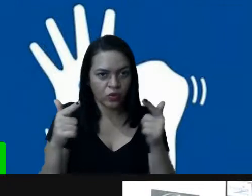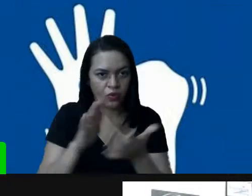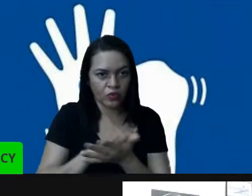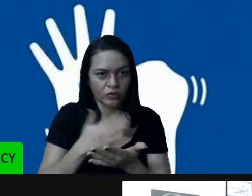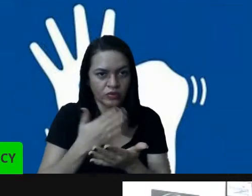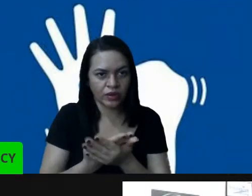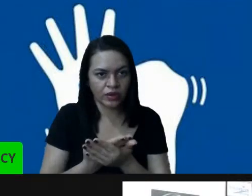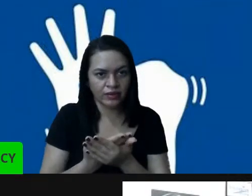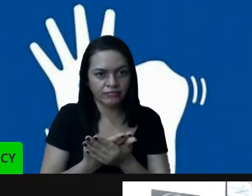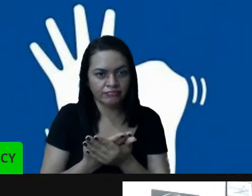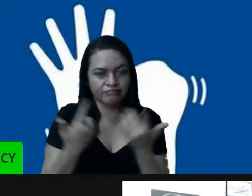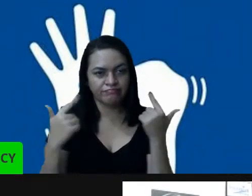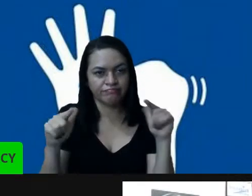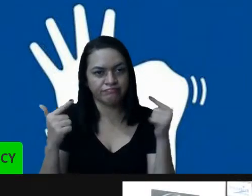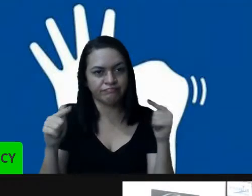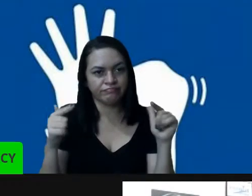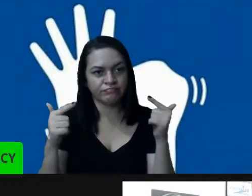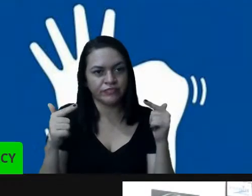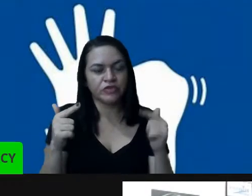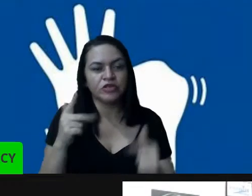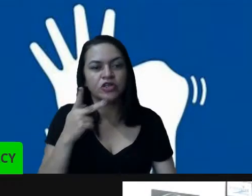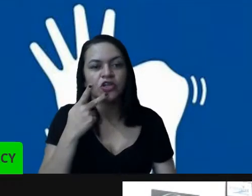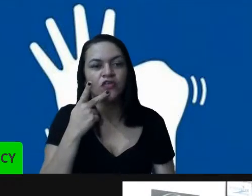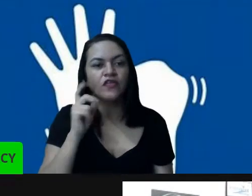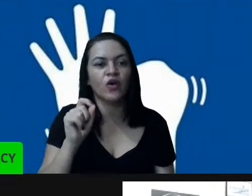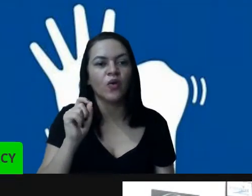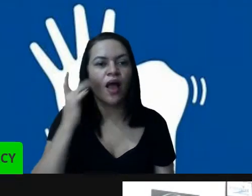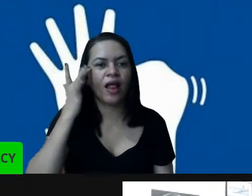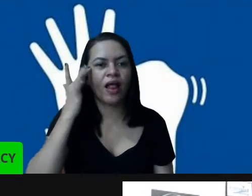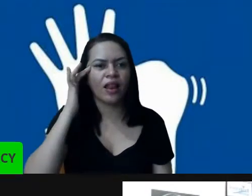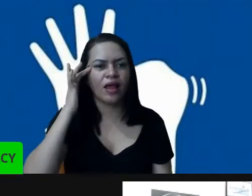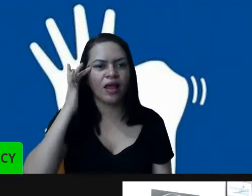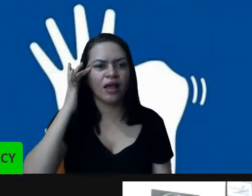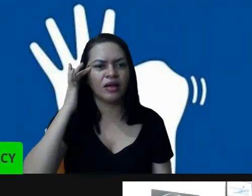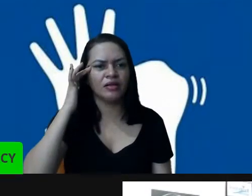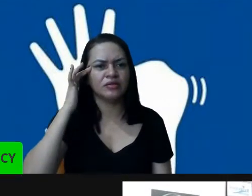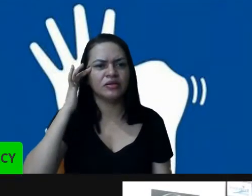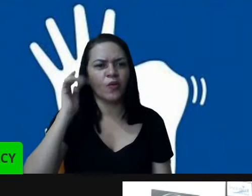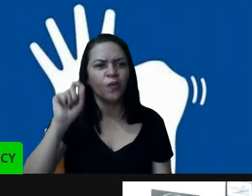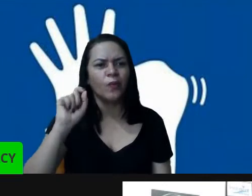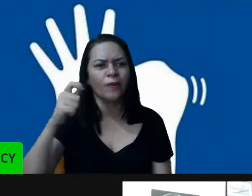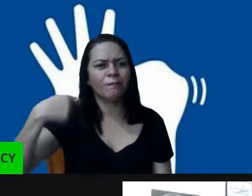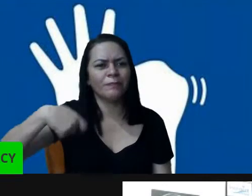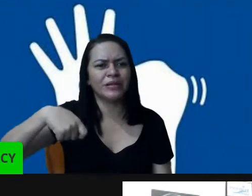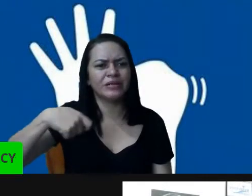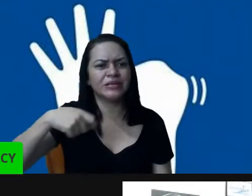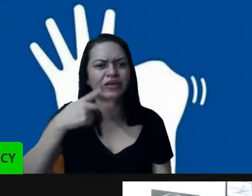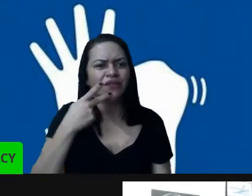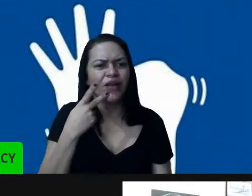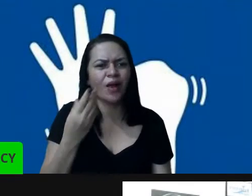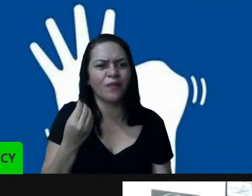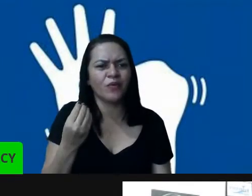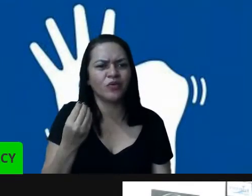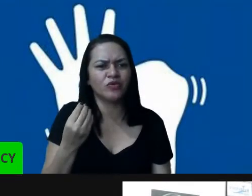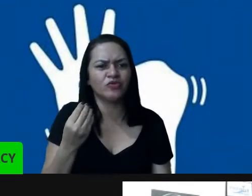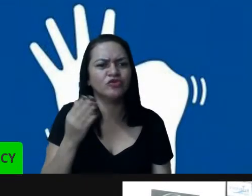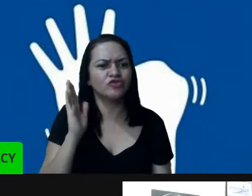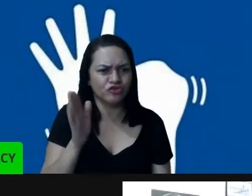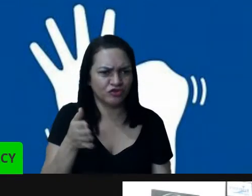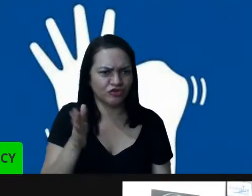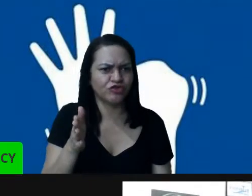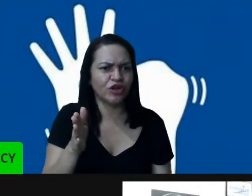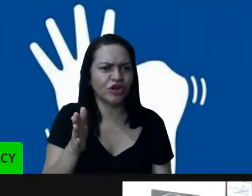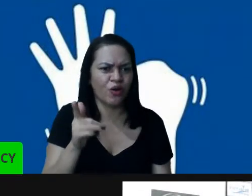entrou agora. E acho que também é uma coisa que tem que se falar muito. A gente está conseguindo fazer, a gente tem um acesso